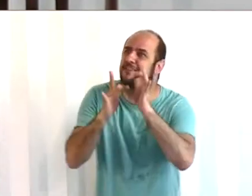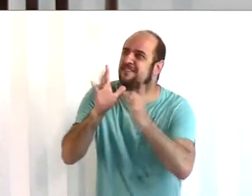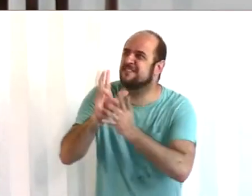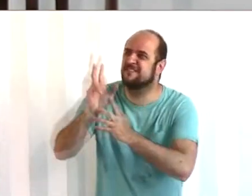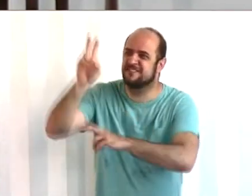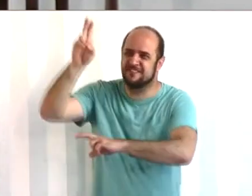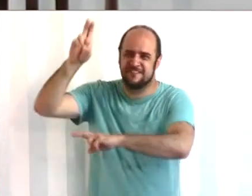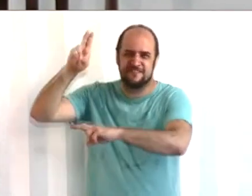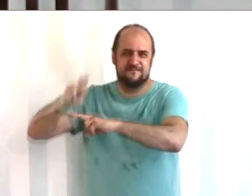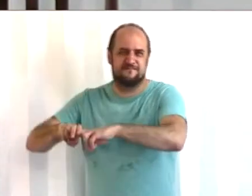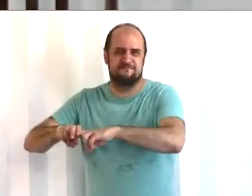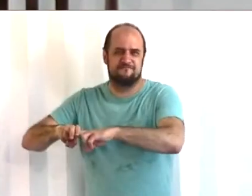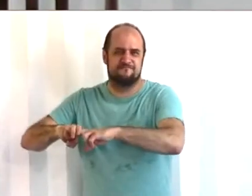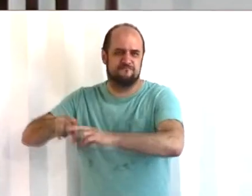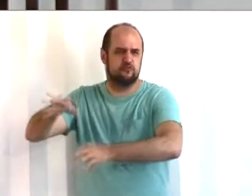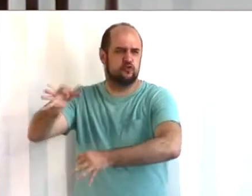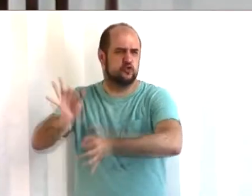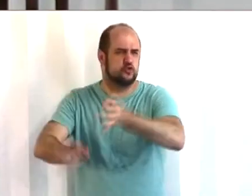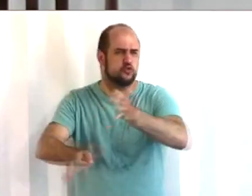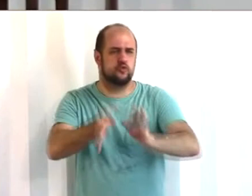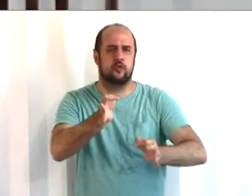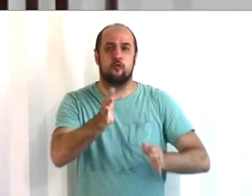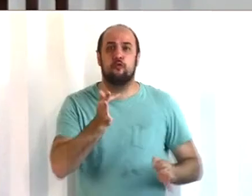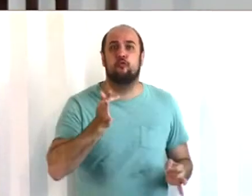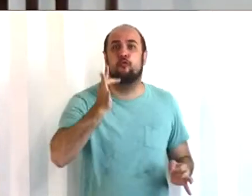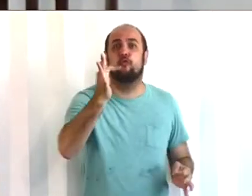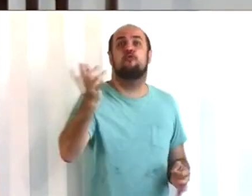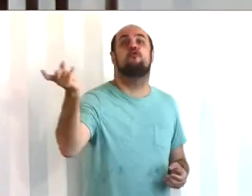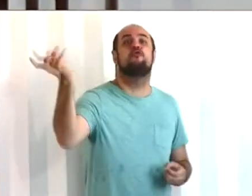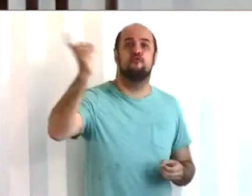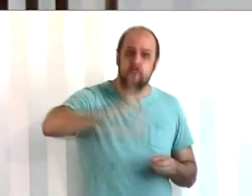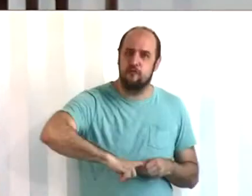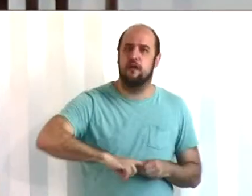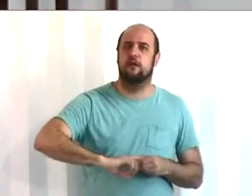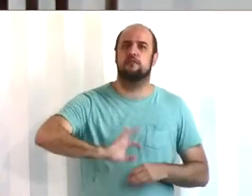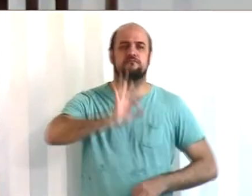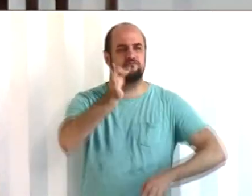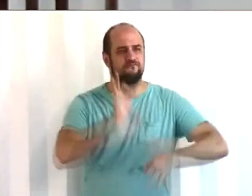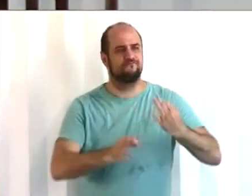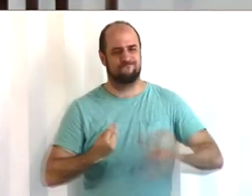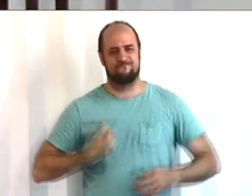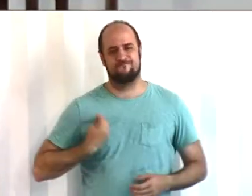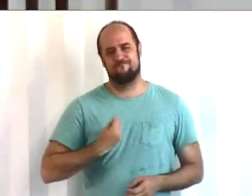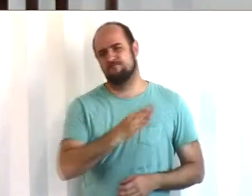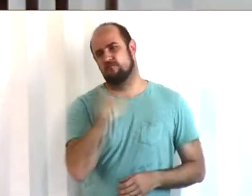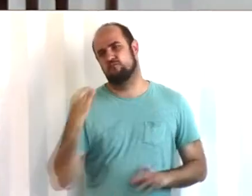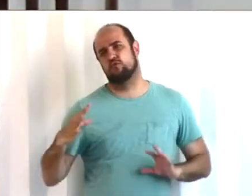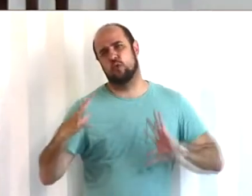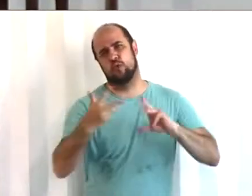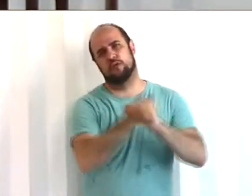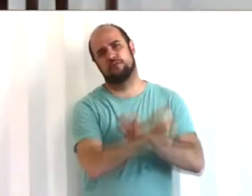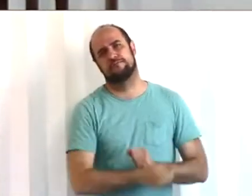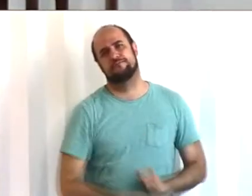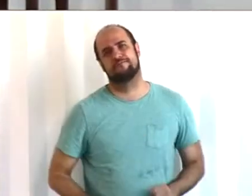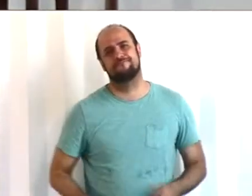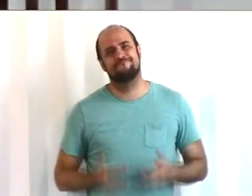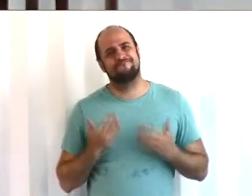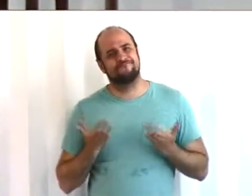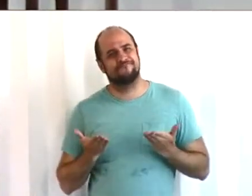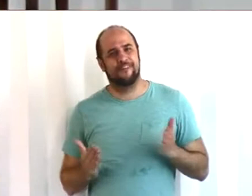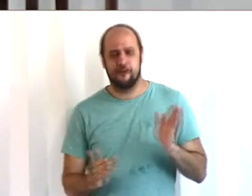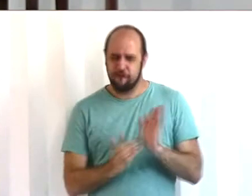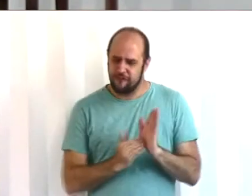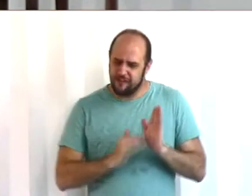assentou para julgar e virá para julgar vivos e mortos. É isso. Eu quero concluir